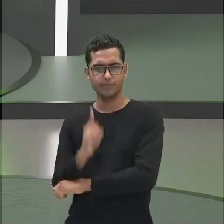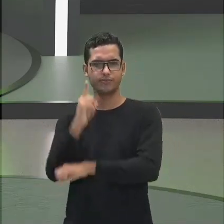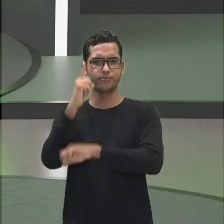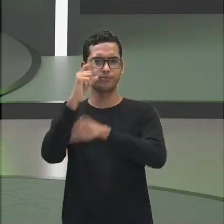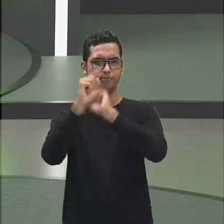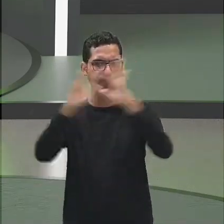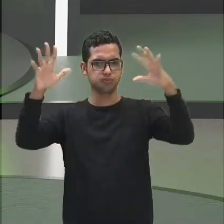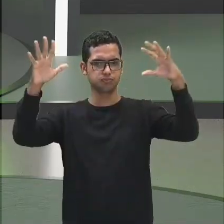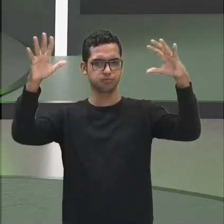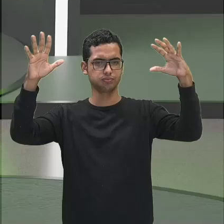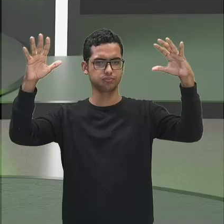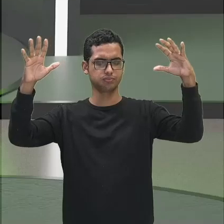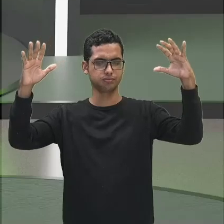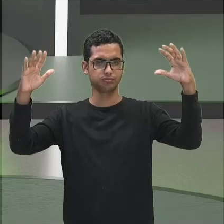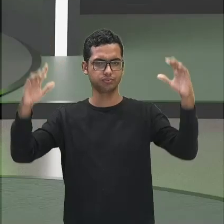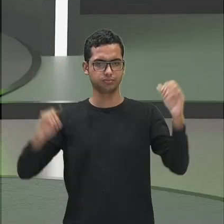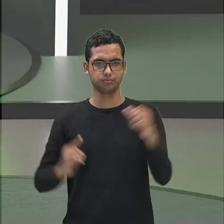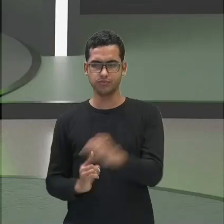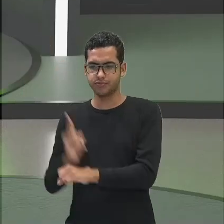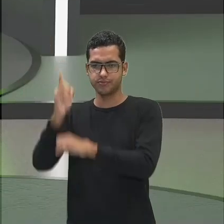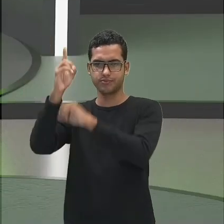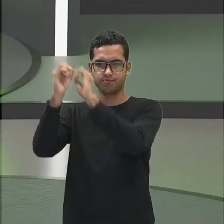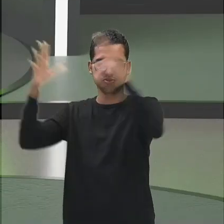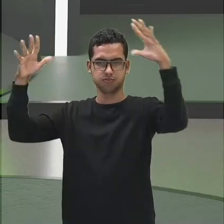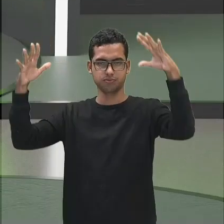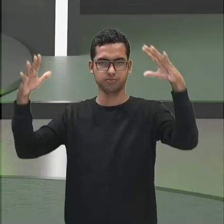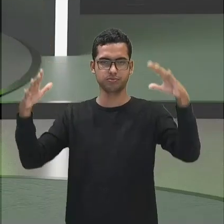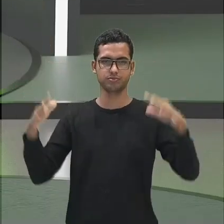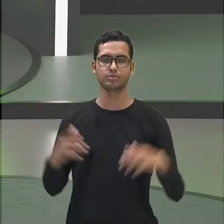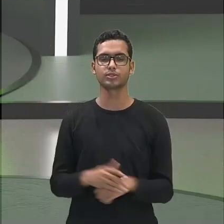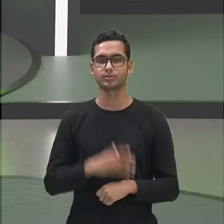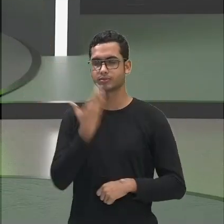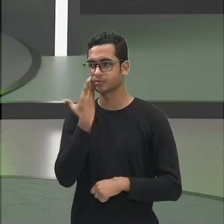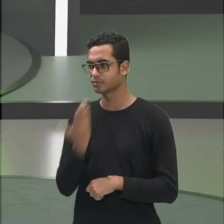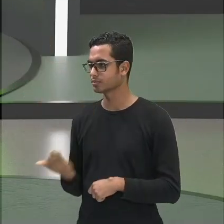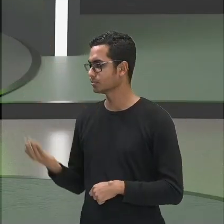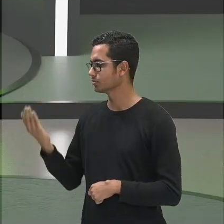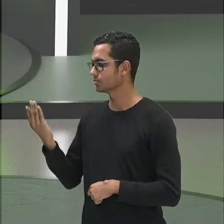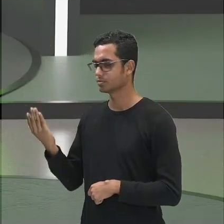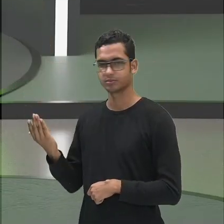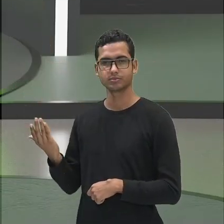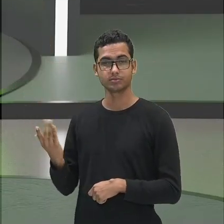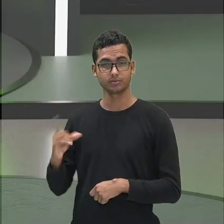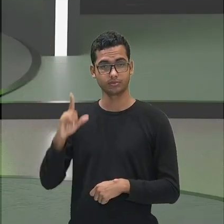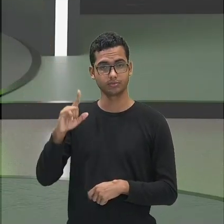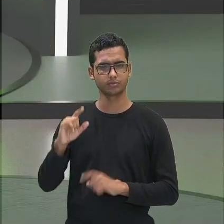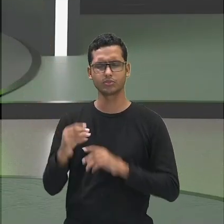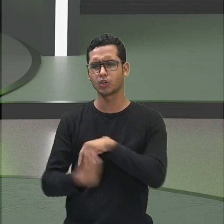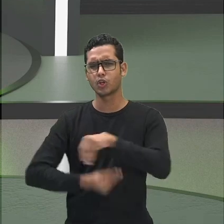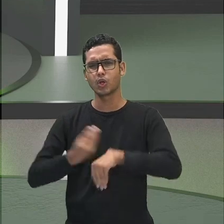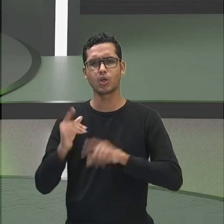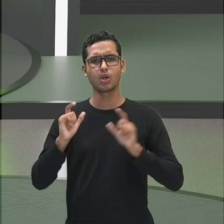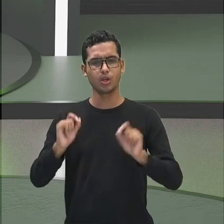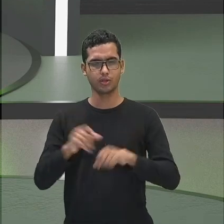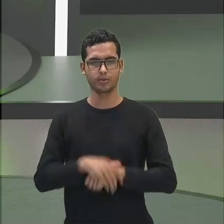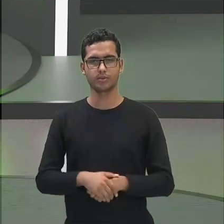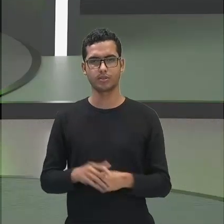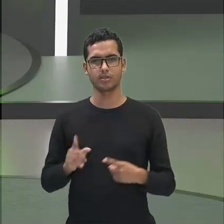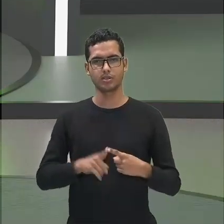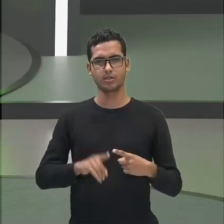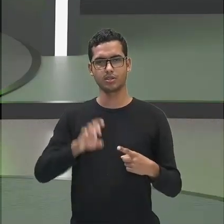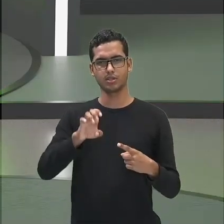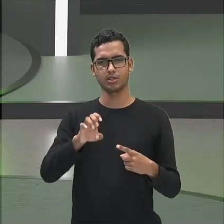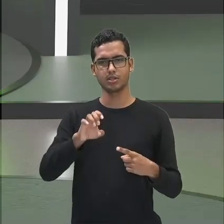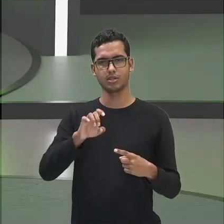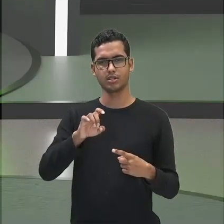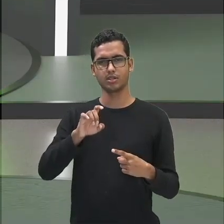os fogos de artifícios, eles é uma mistura de enxofre,